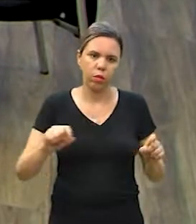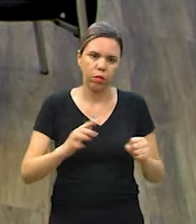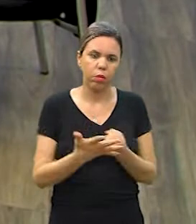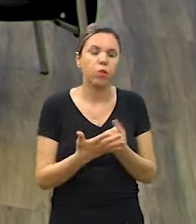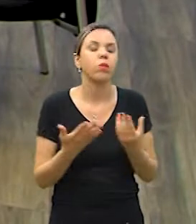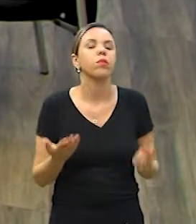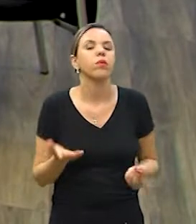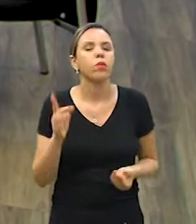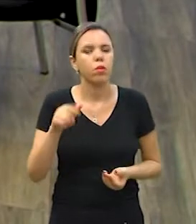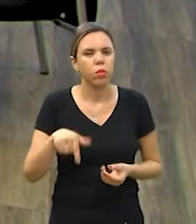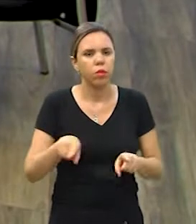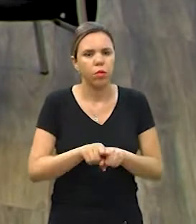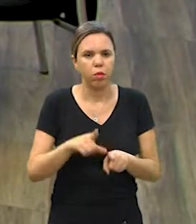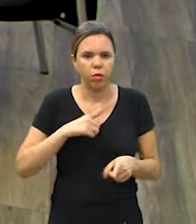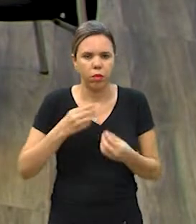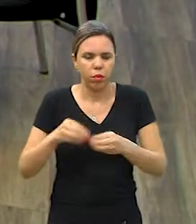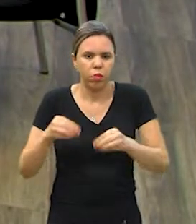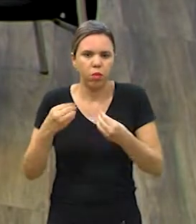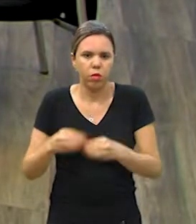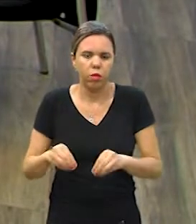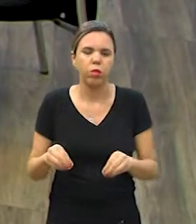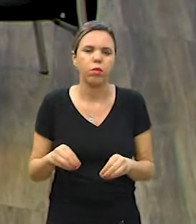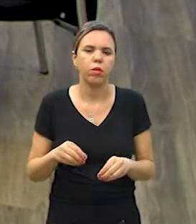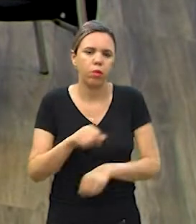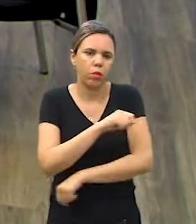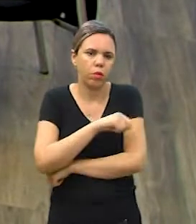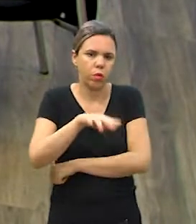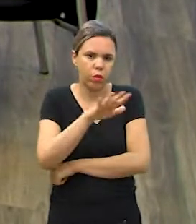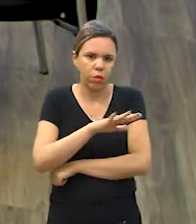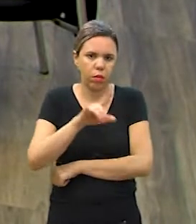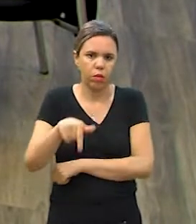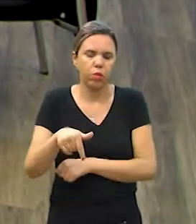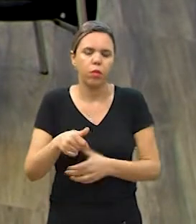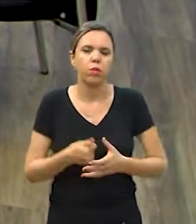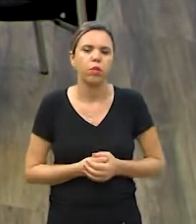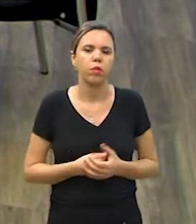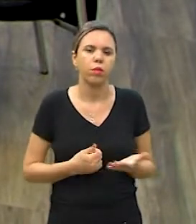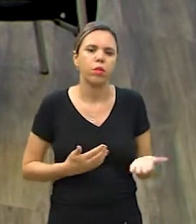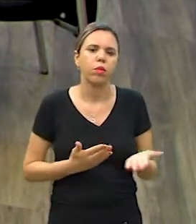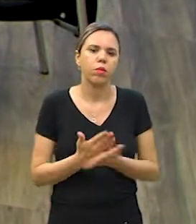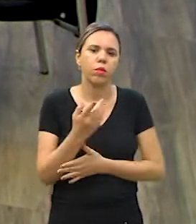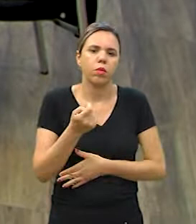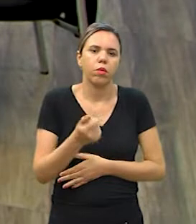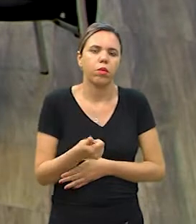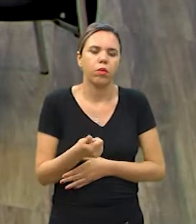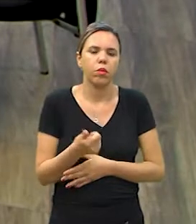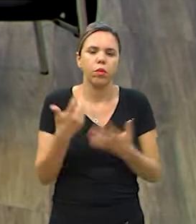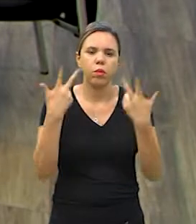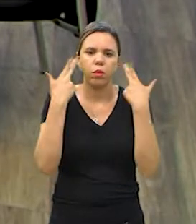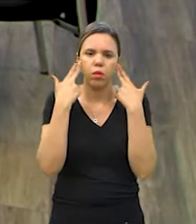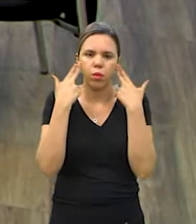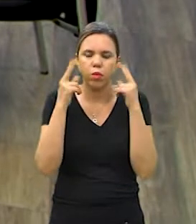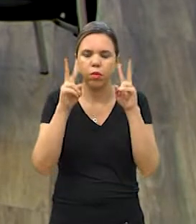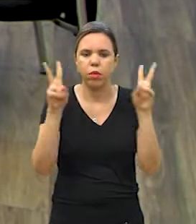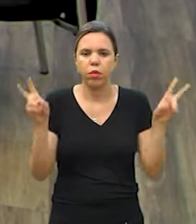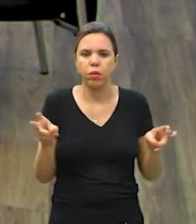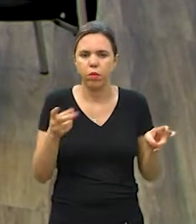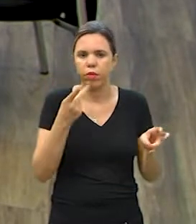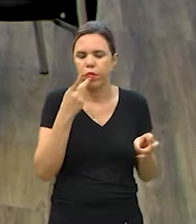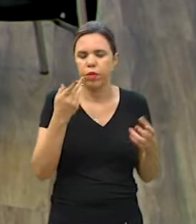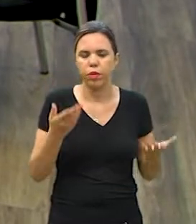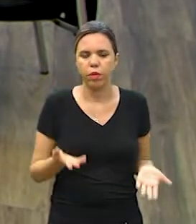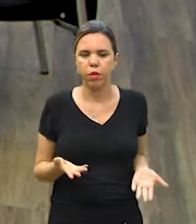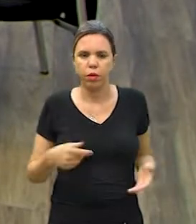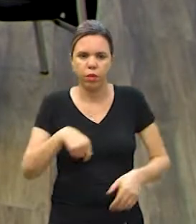de pandemia, e isso tem afetado o rendimento dos alunos com esta aprovação quase que automática, entre aspas, que eu